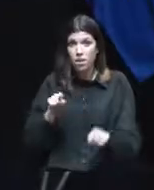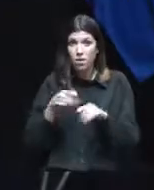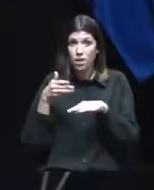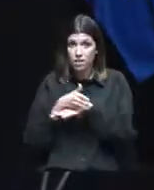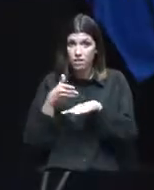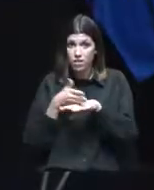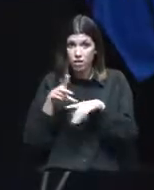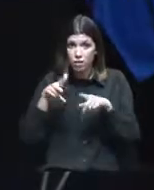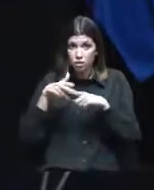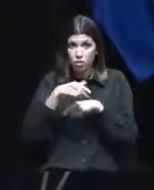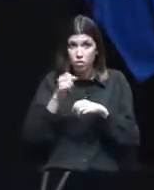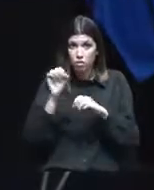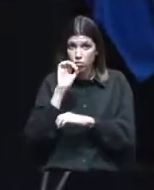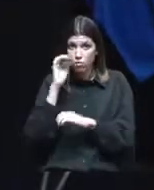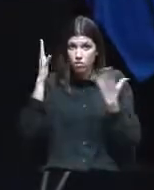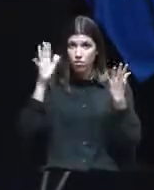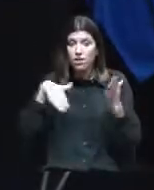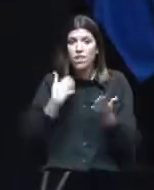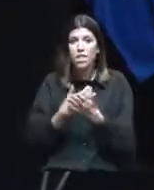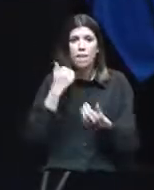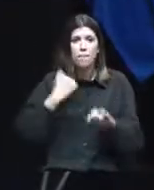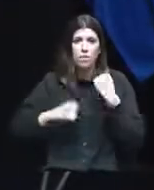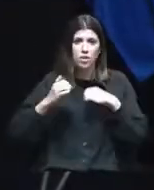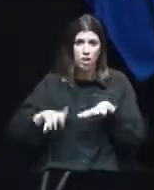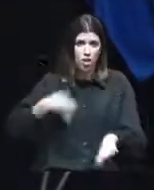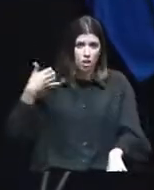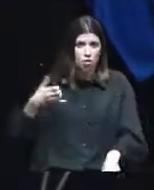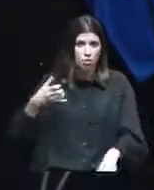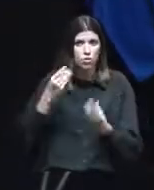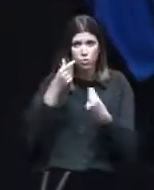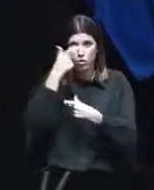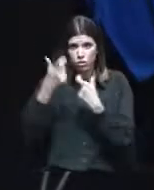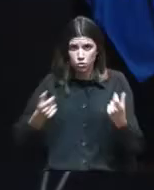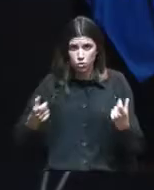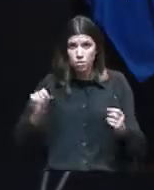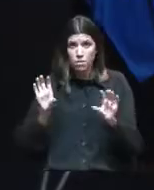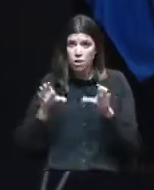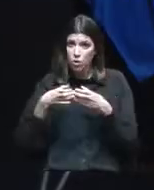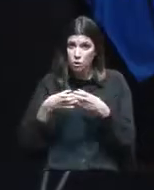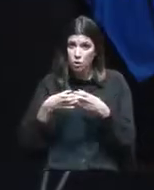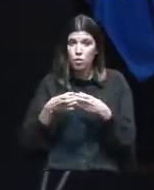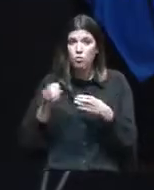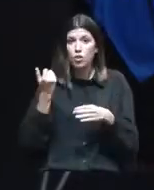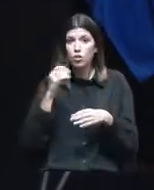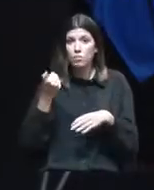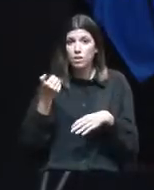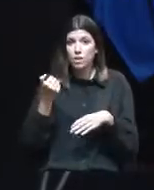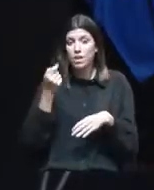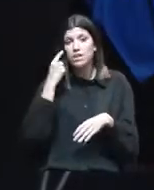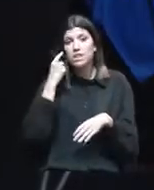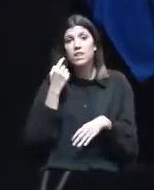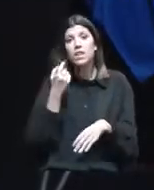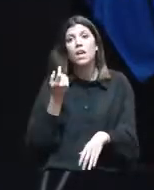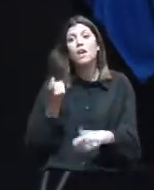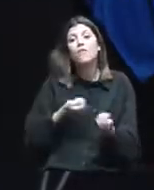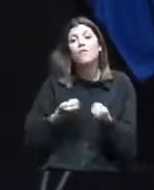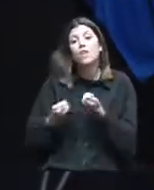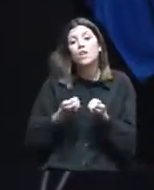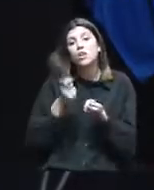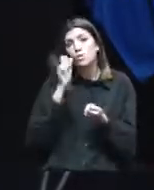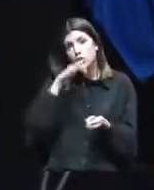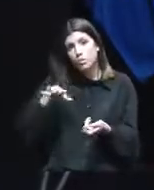Arvoredo levaram ao protesto de muitos munícipes e organizações e que em 2015 o então vereador dos Espaços